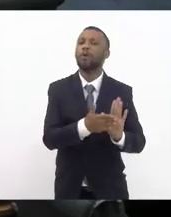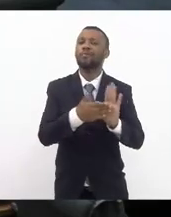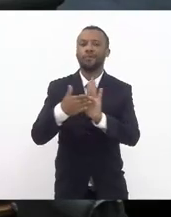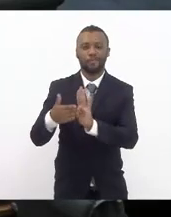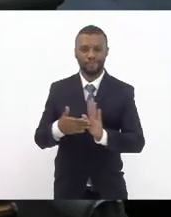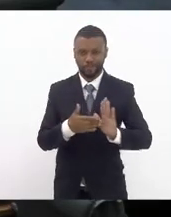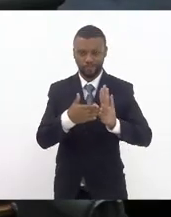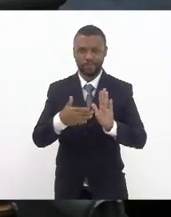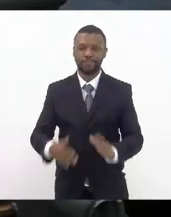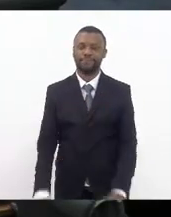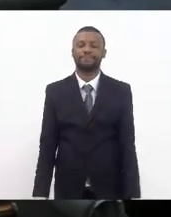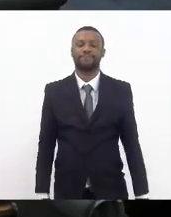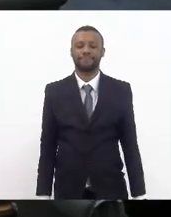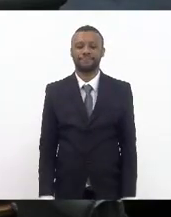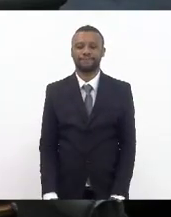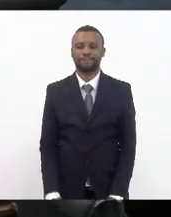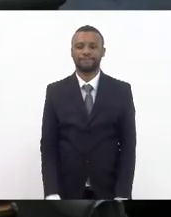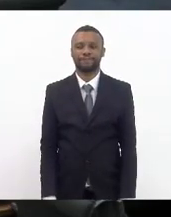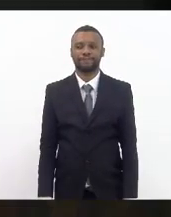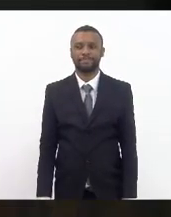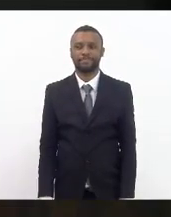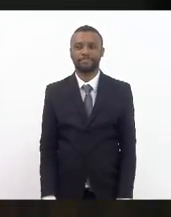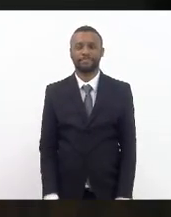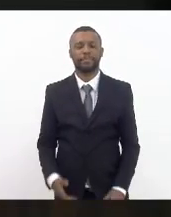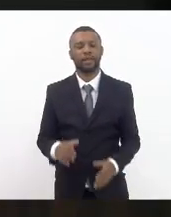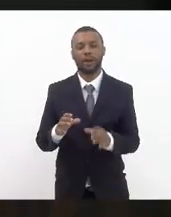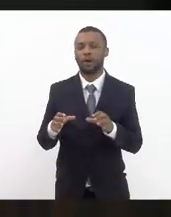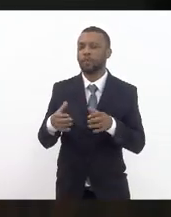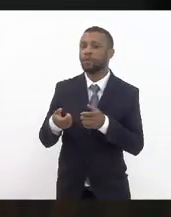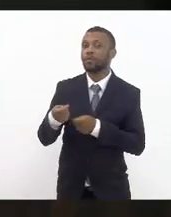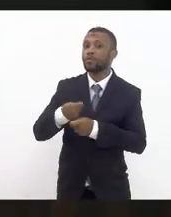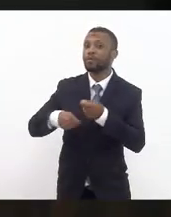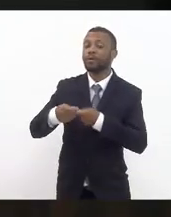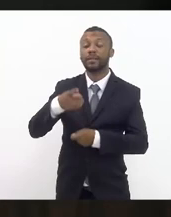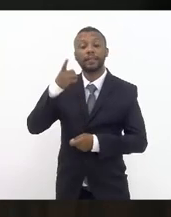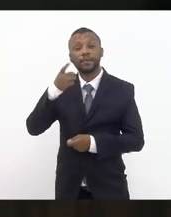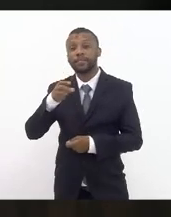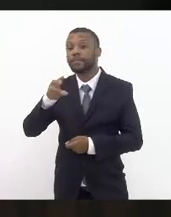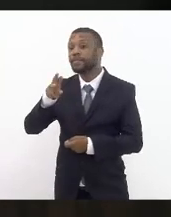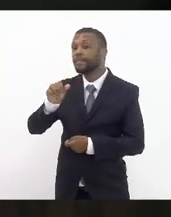Maravilhosa. Pela Comissão de Economia, deputado Valdec.